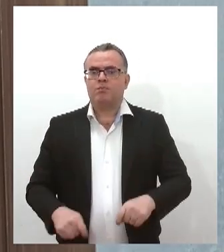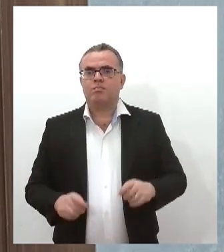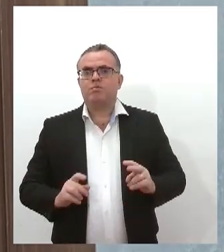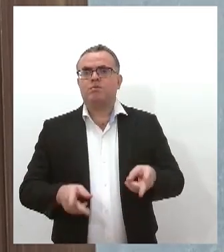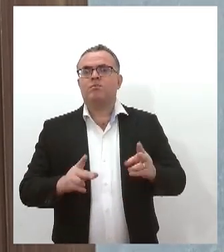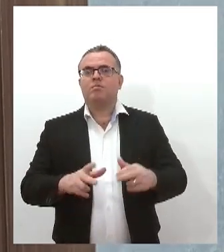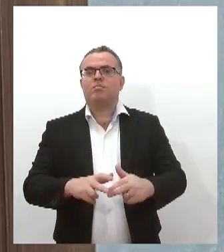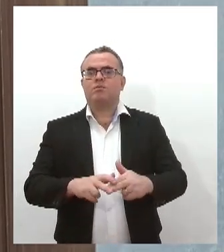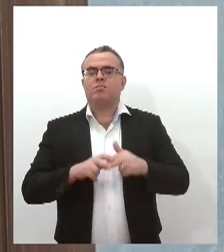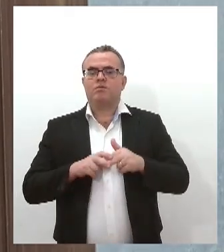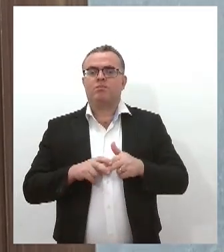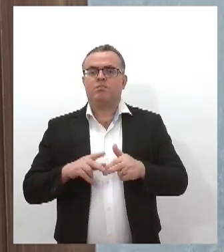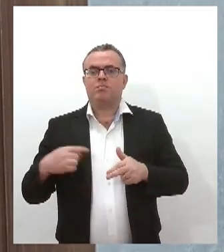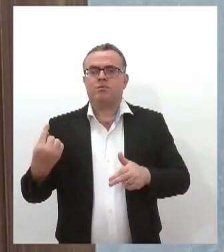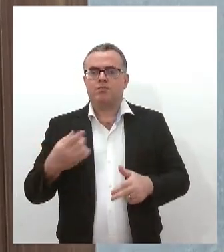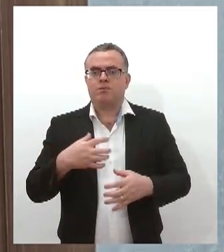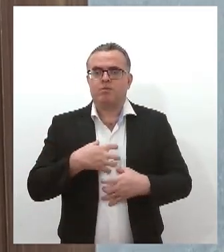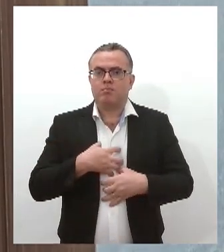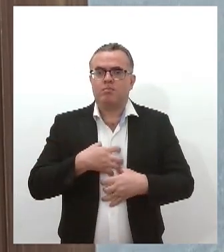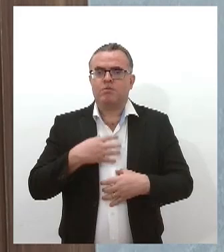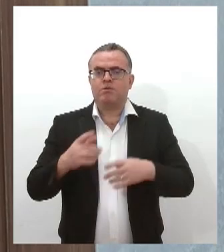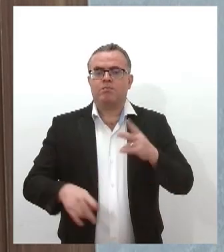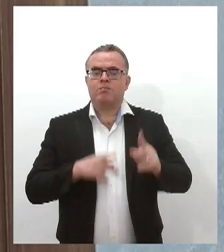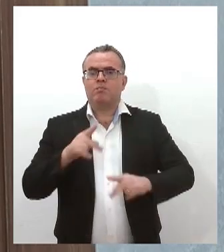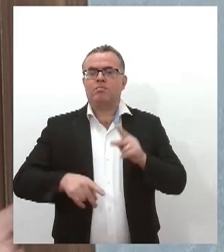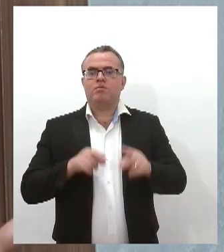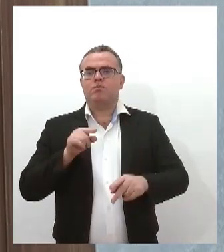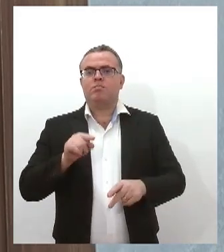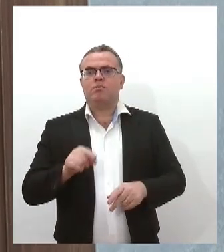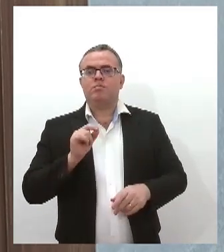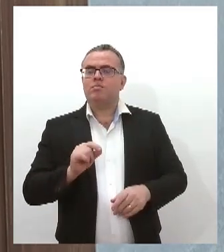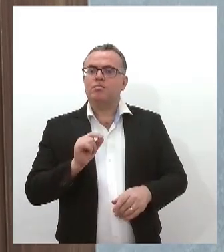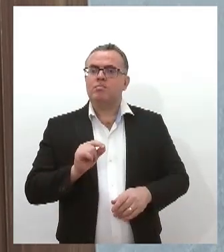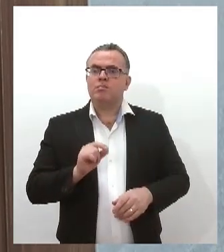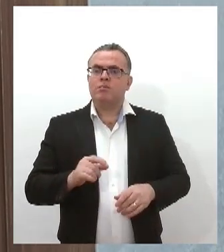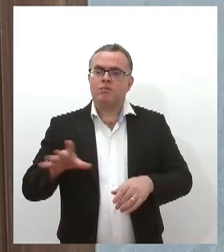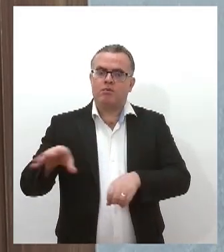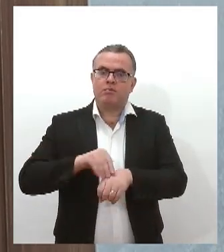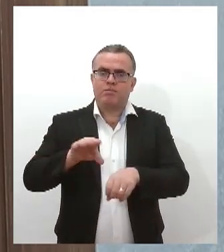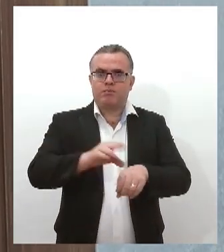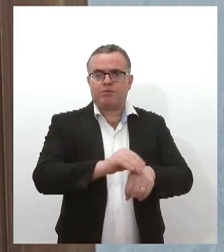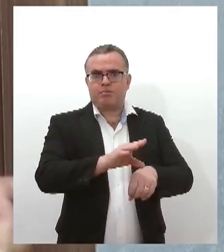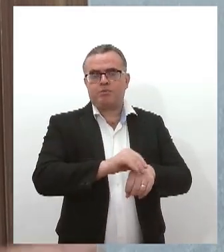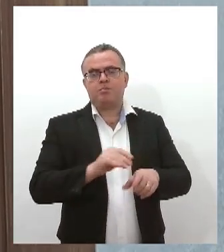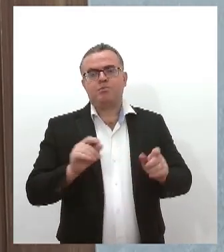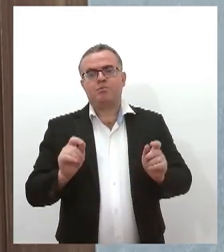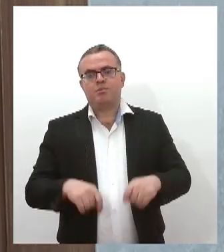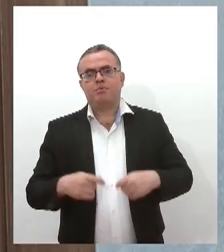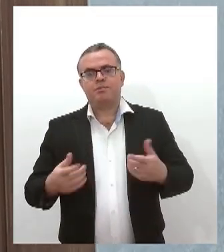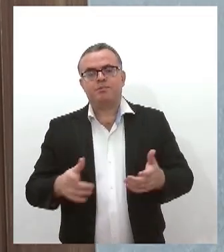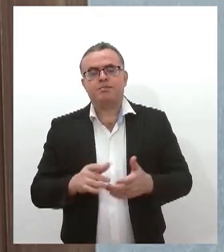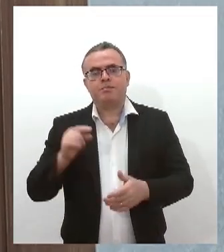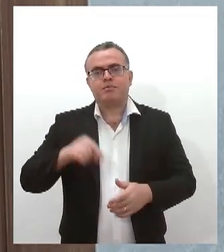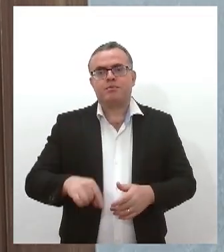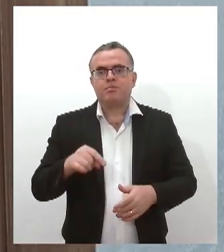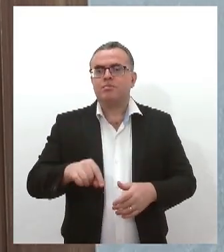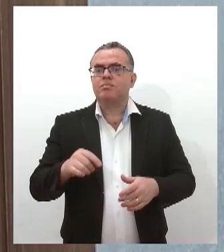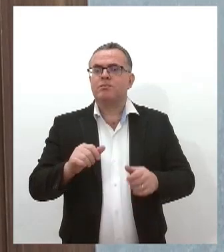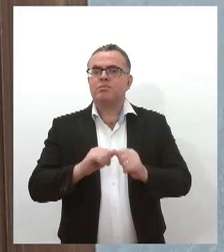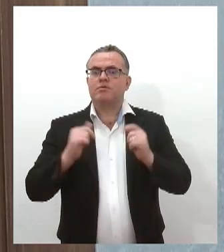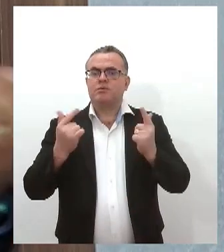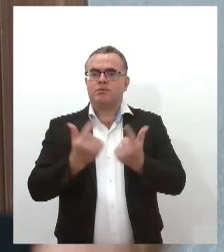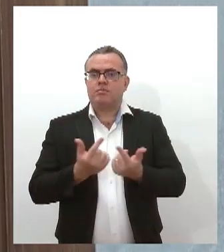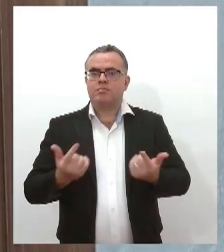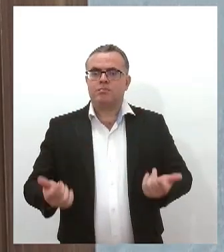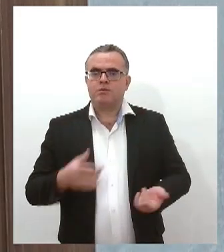gente ouvir a população e isso reverter indicação, requerimento e moção aqui na Assembleia Legislativa. É o mandato do deputado mais próximo do povo. O povo